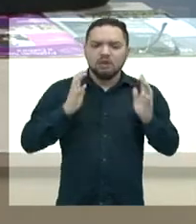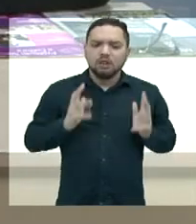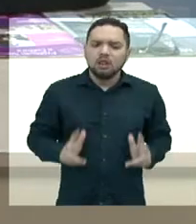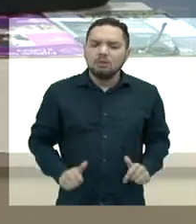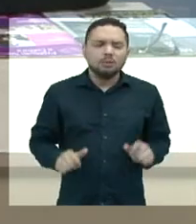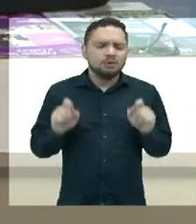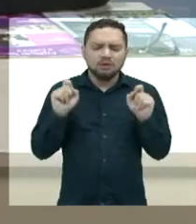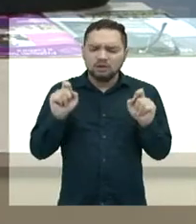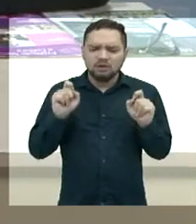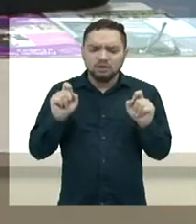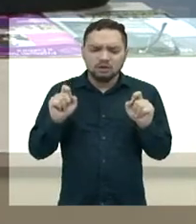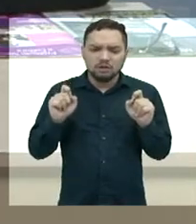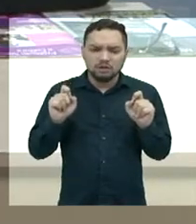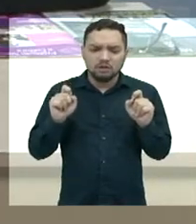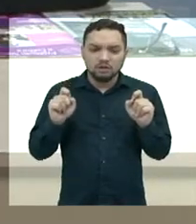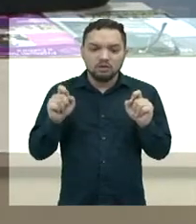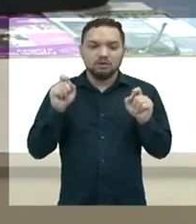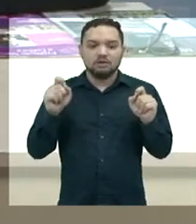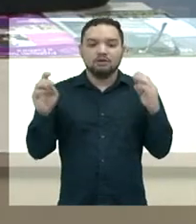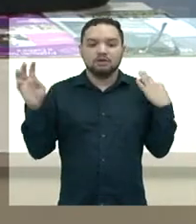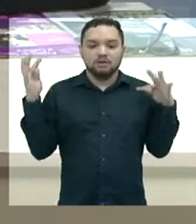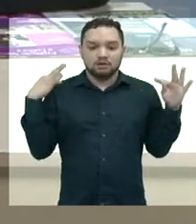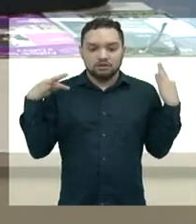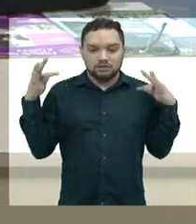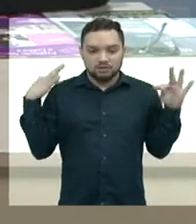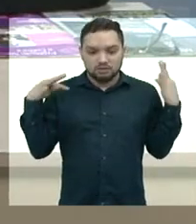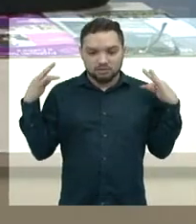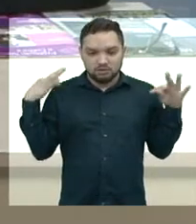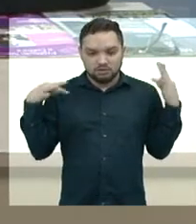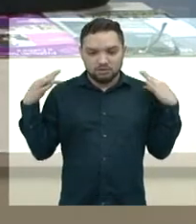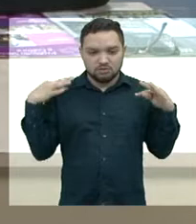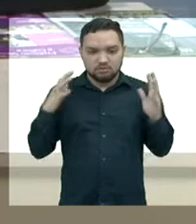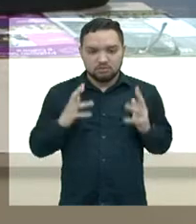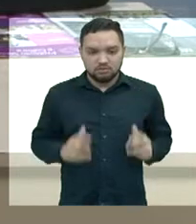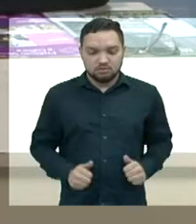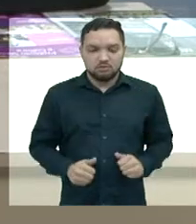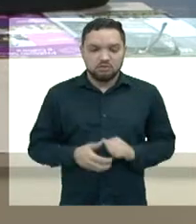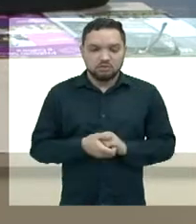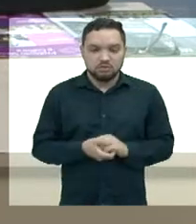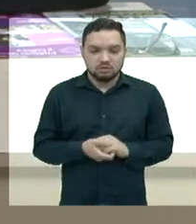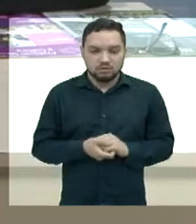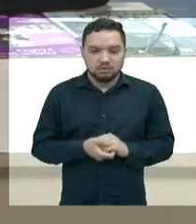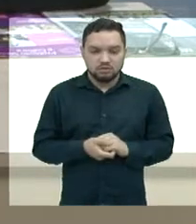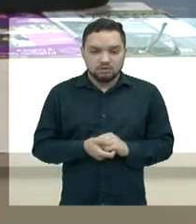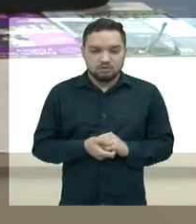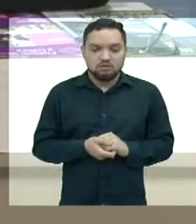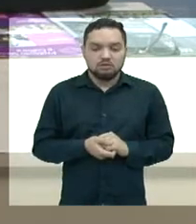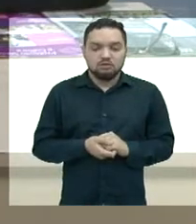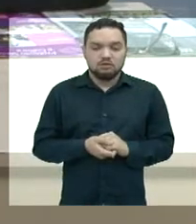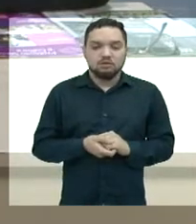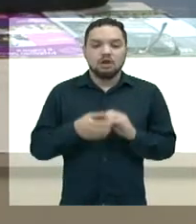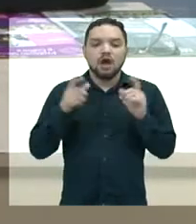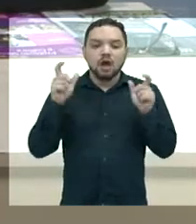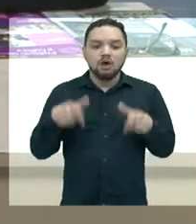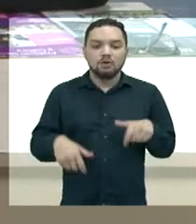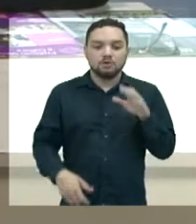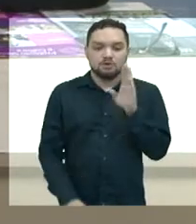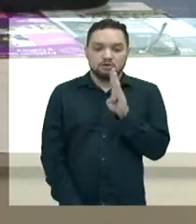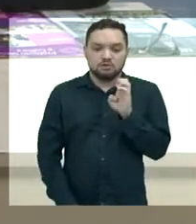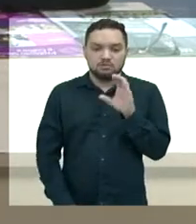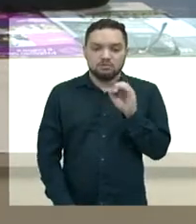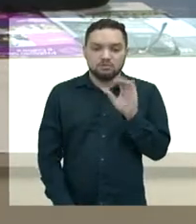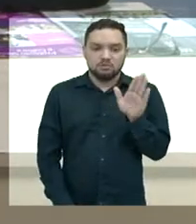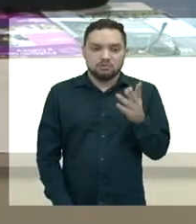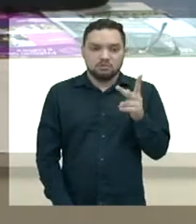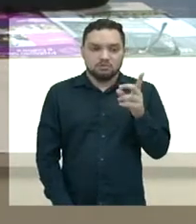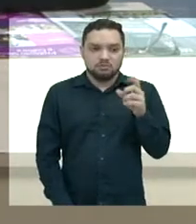que é o turismo, a indústria limpa do turismo, que qualificando o Beco da Poeira como